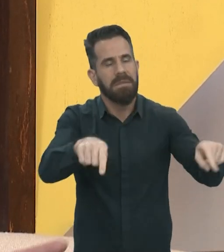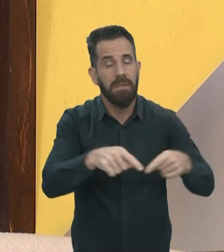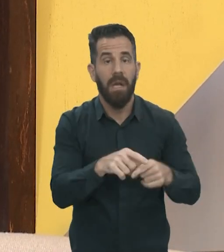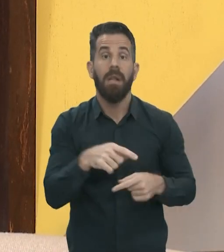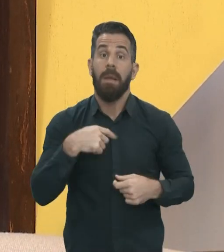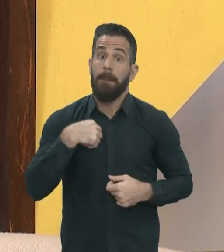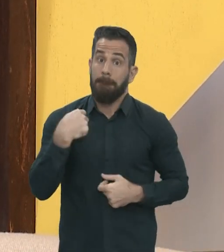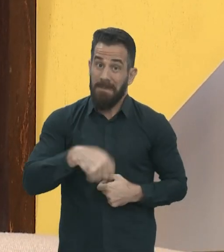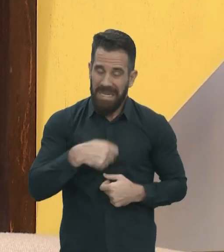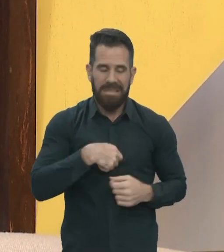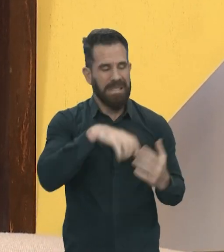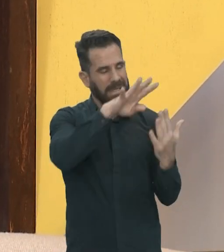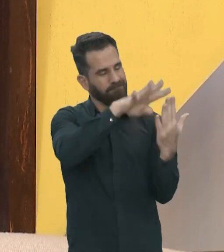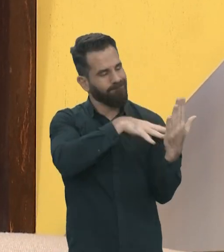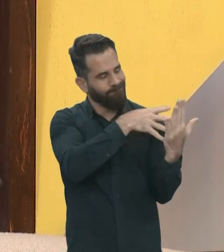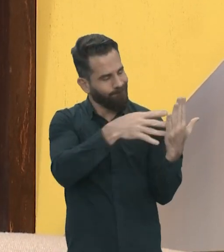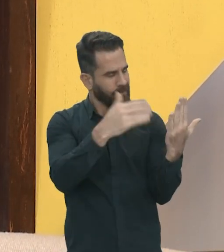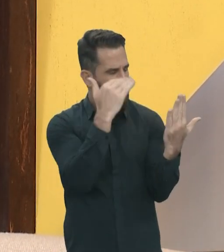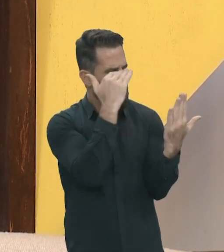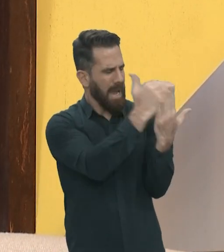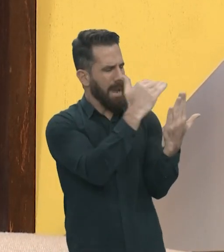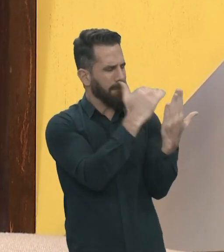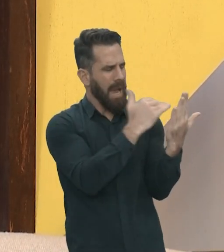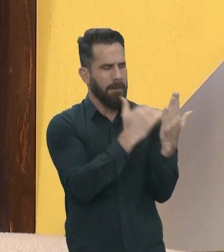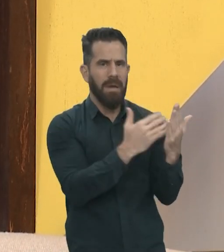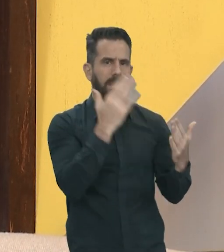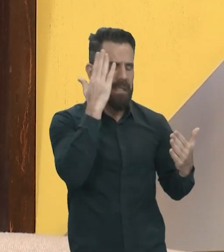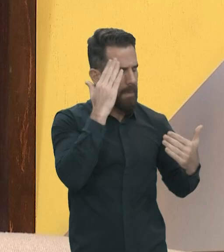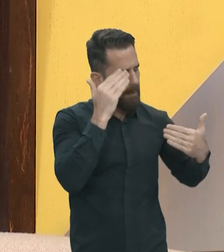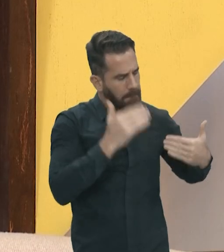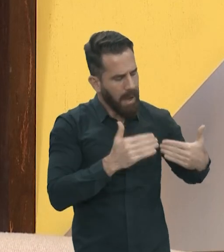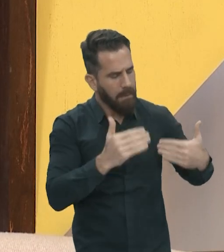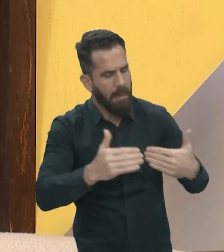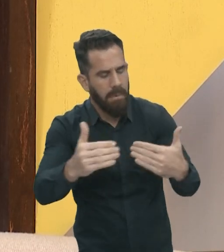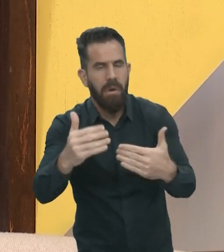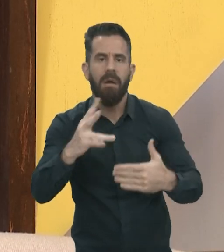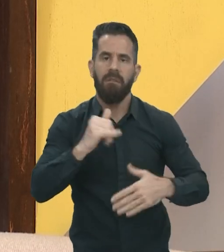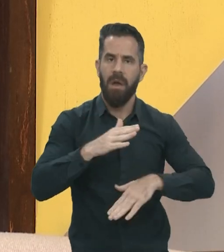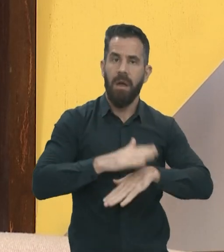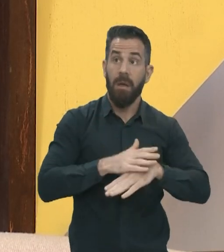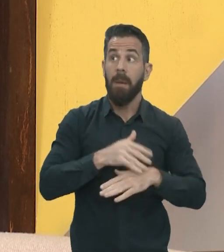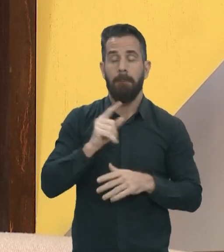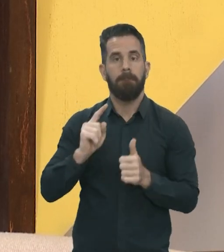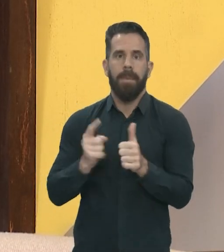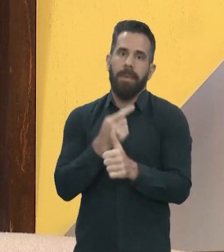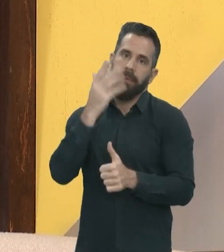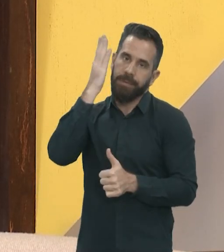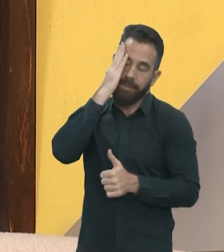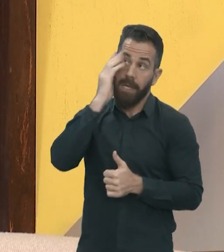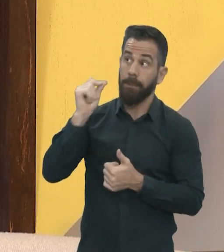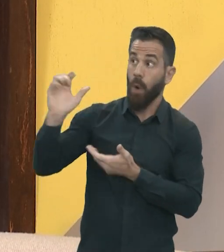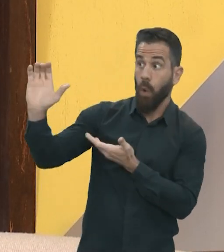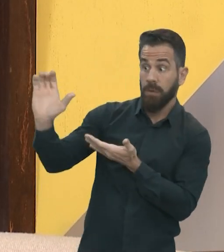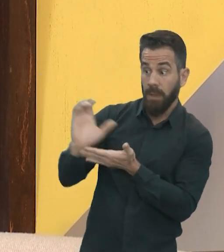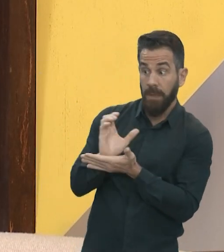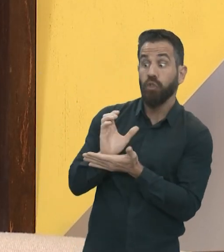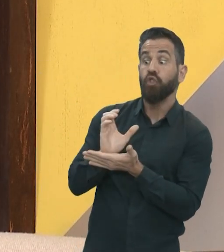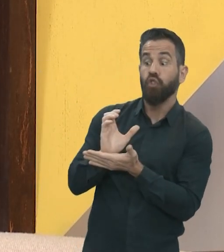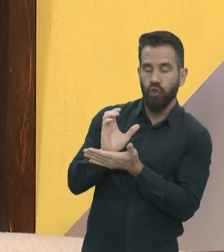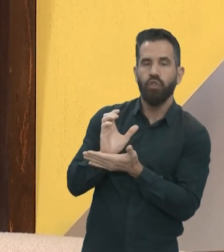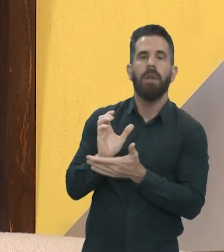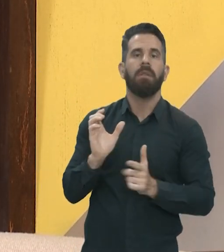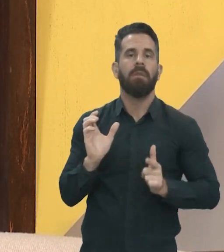né, de execução das atividades compatíveis com a demanda de orçamento que nós vamos estar disponibilizando, atuar também de